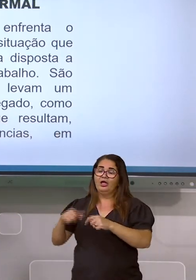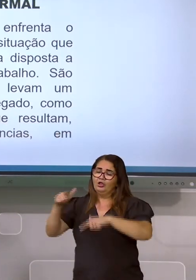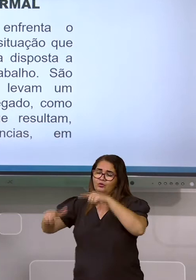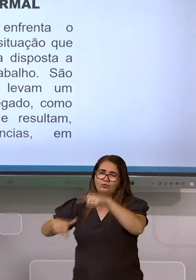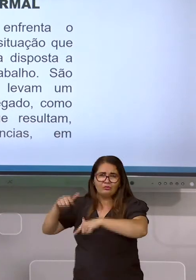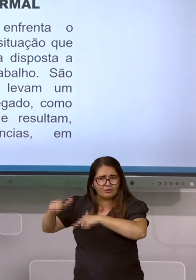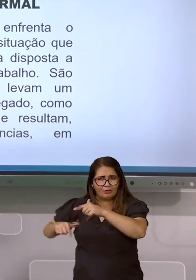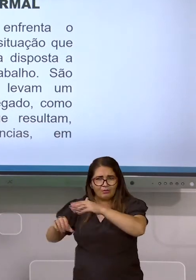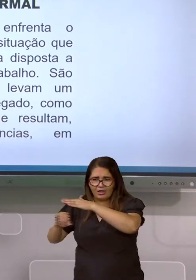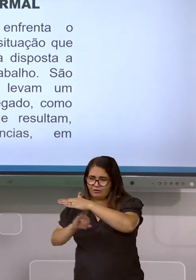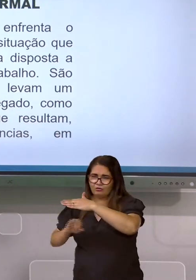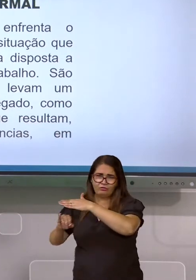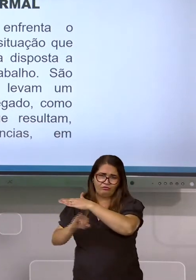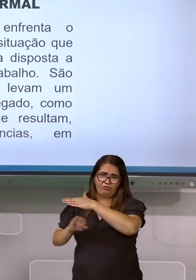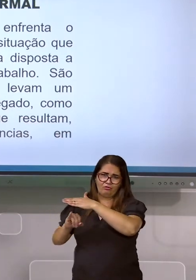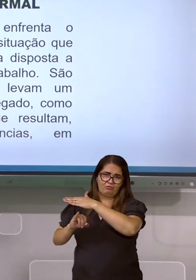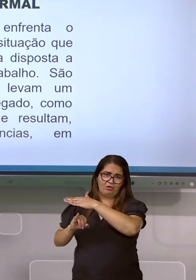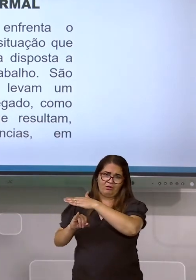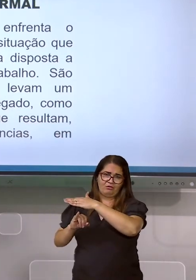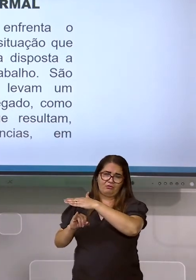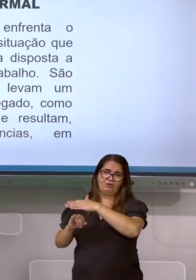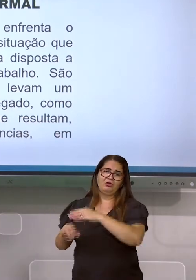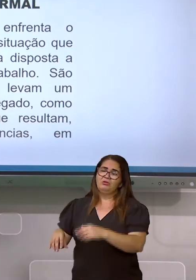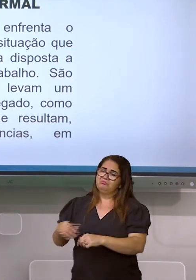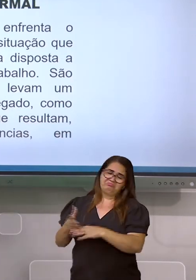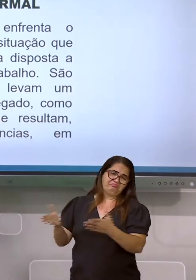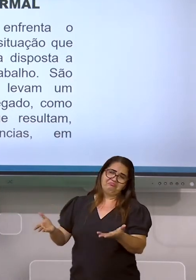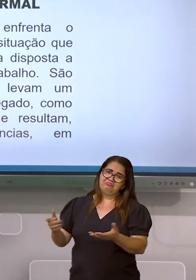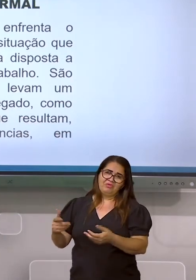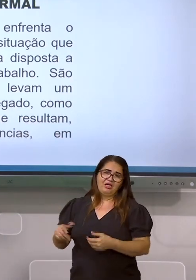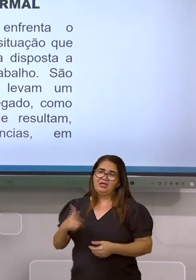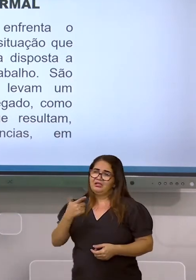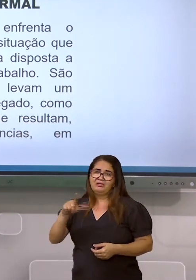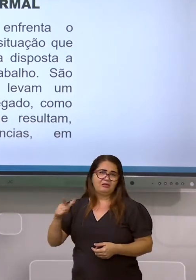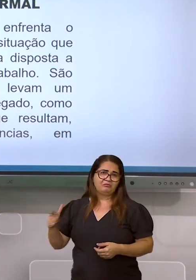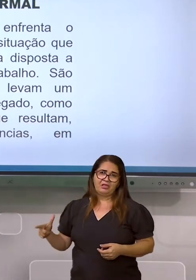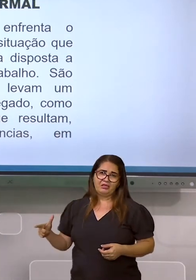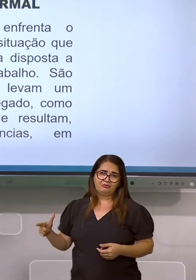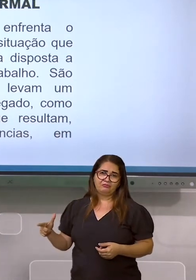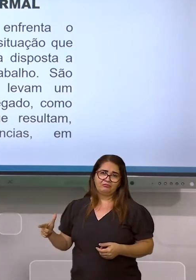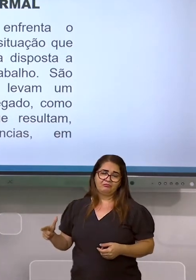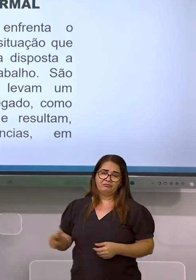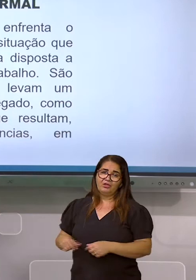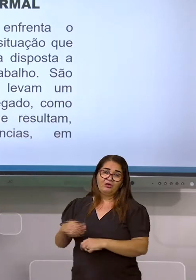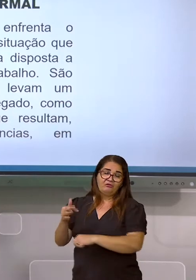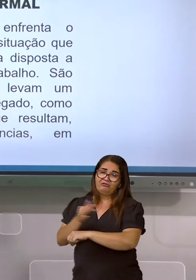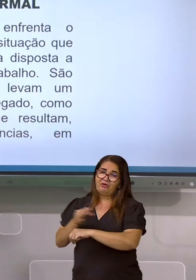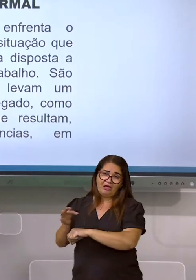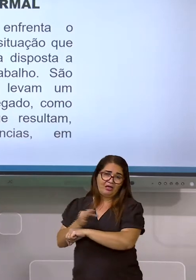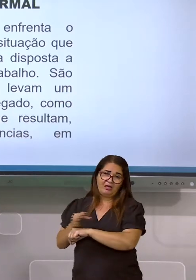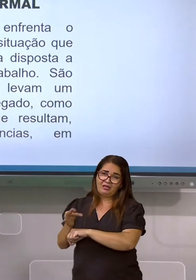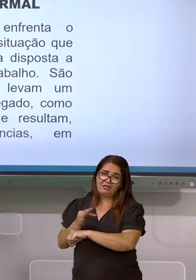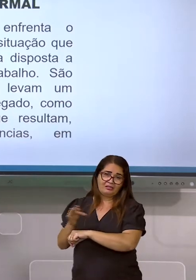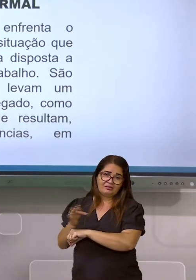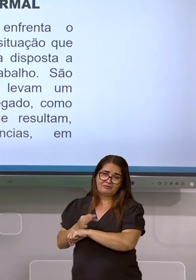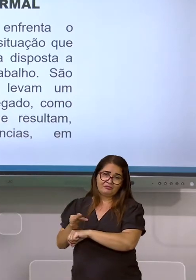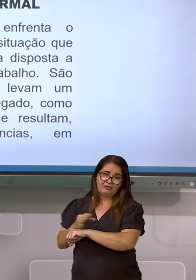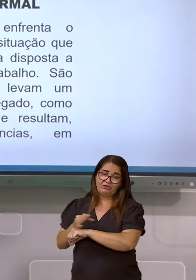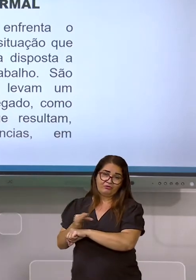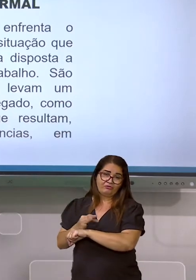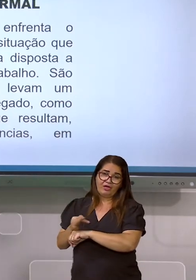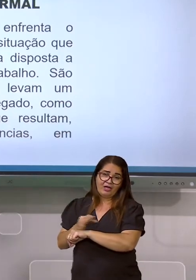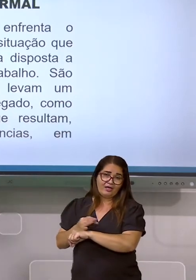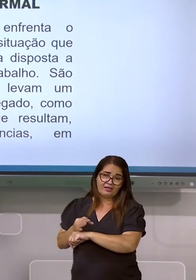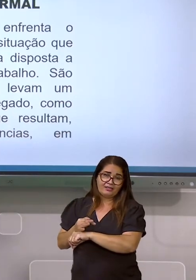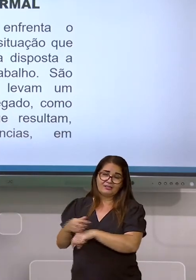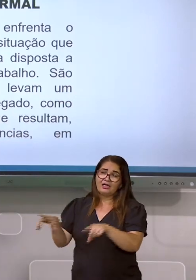O meu acordo é verbal, não está assinada a minha carteira, eu não vou ter férias, eu não vou ter